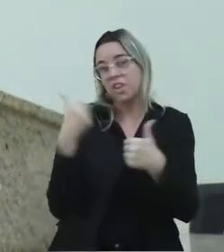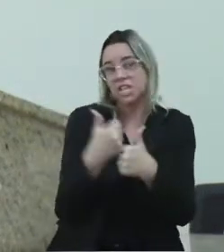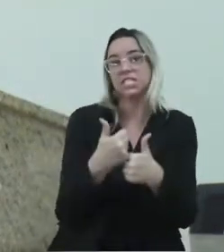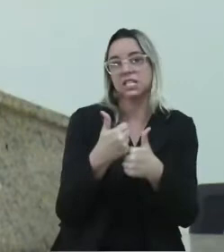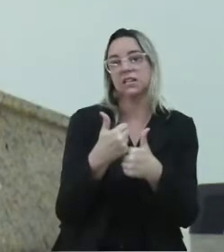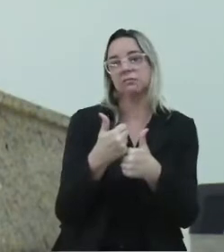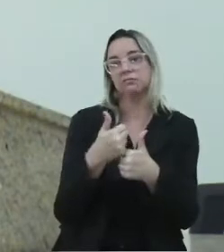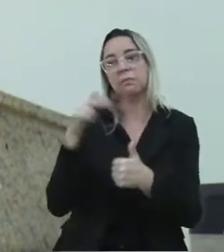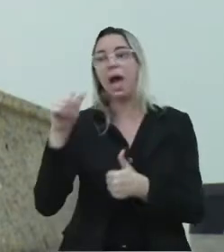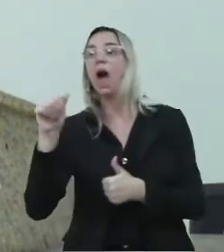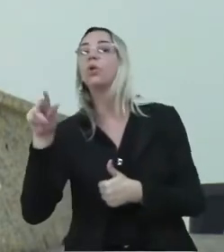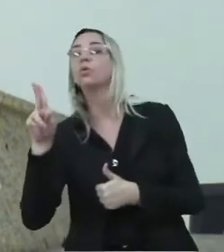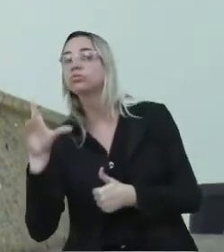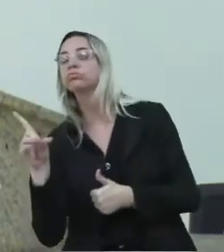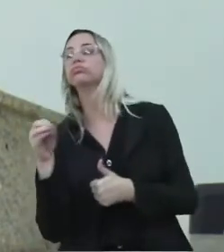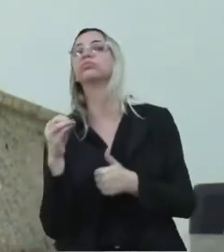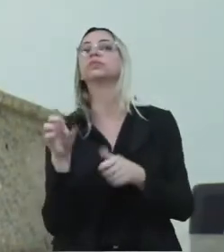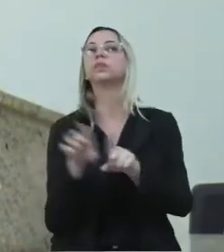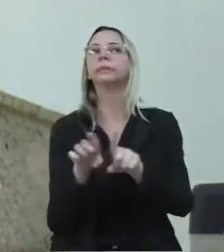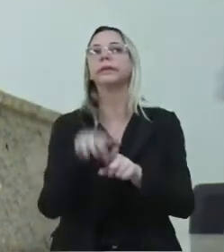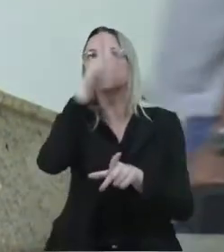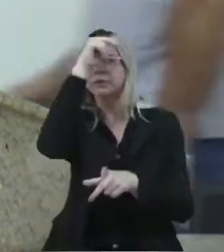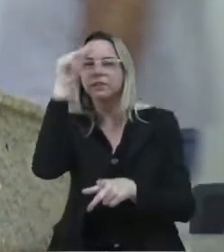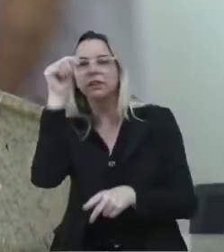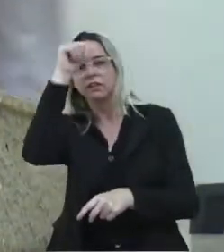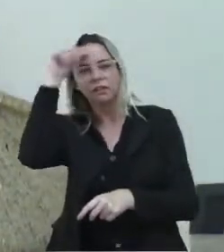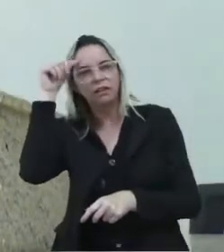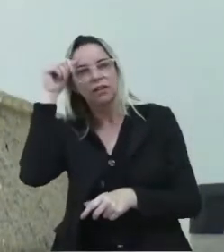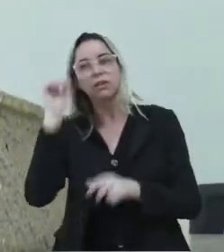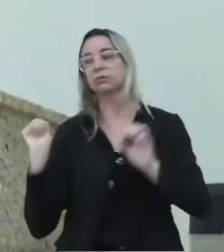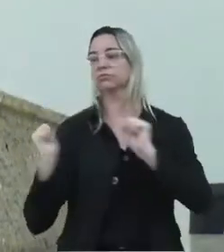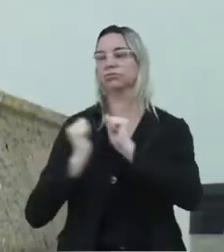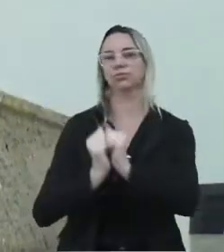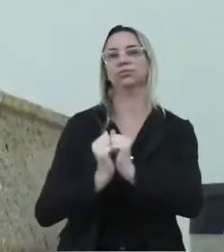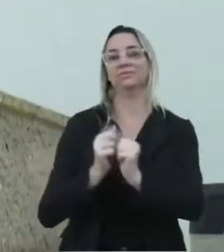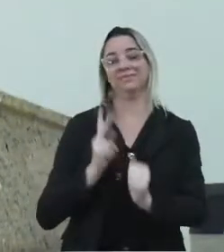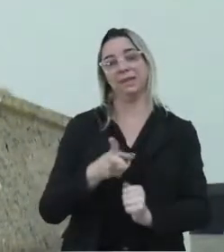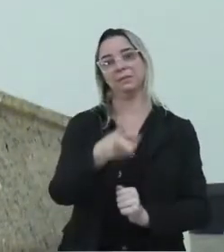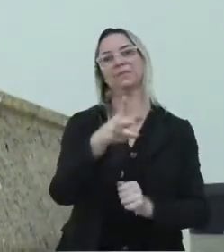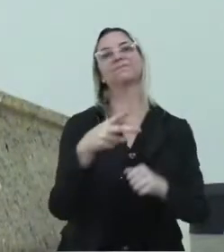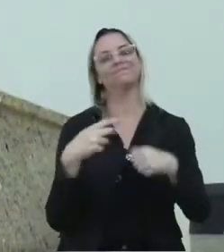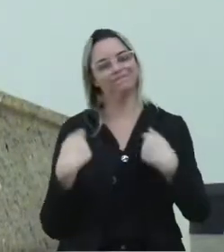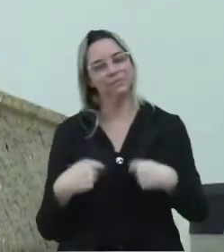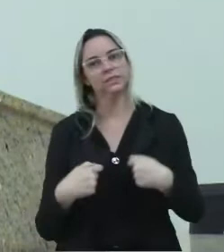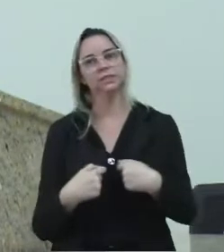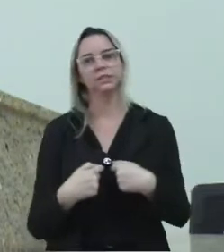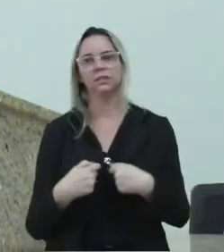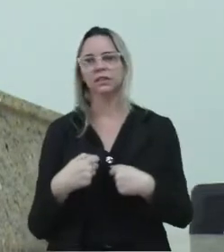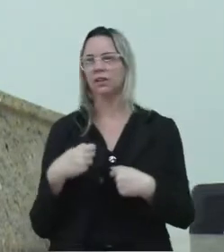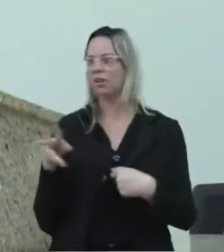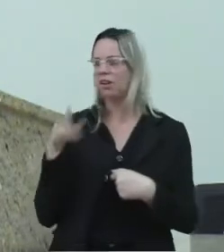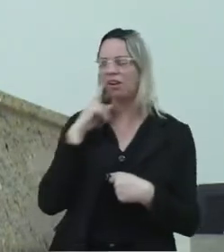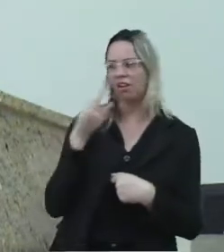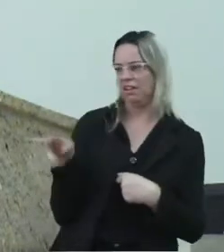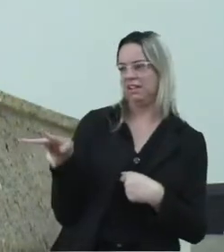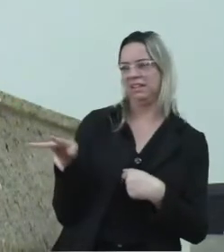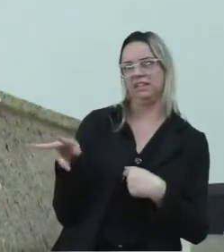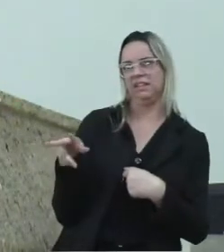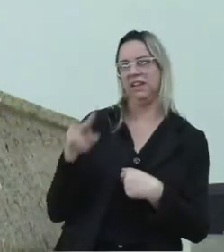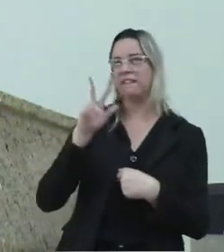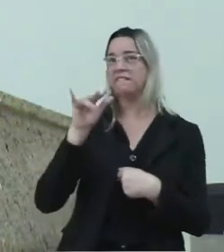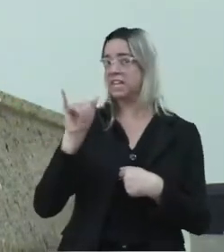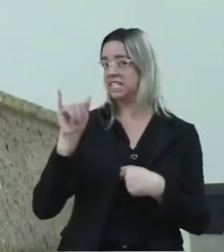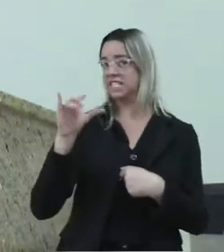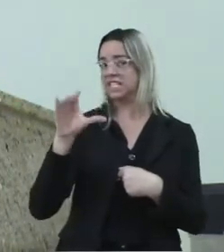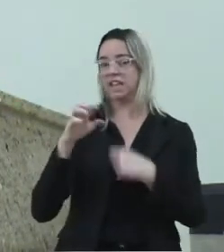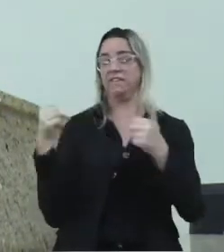andar junto, né? Um prefeito, ele não pode ter ciúme do vice, né? Eu acho que o prefeito,